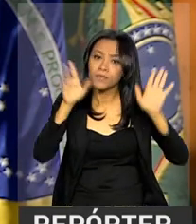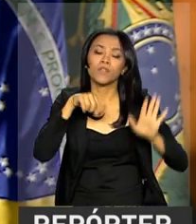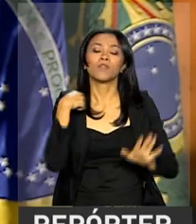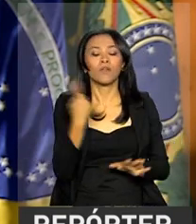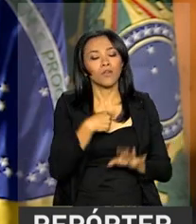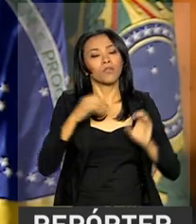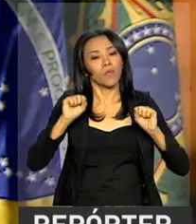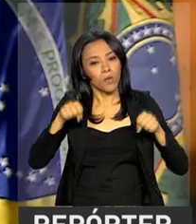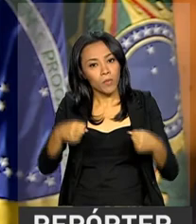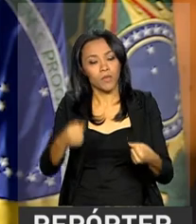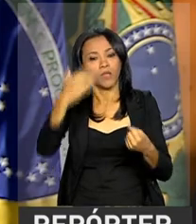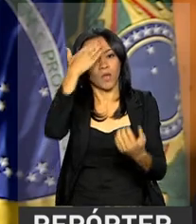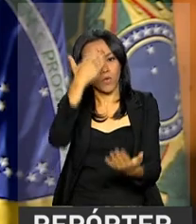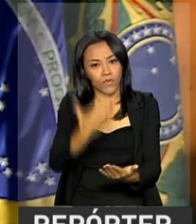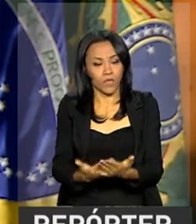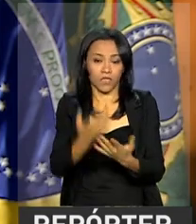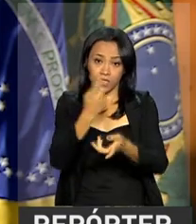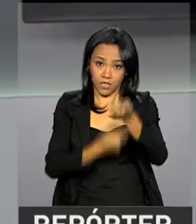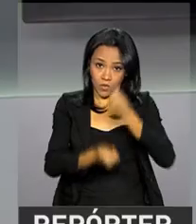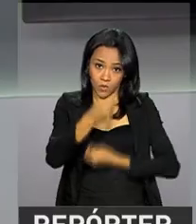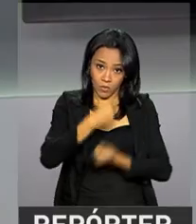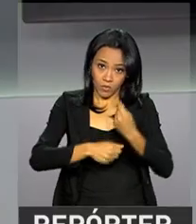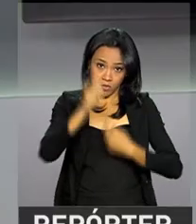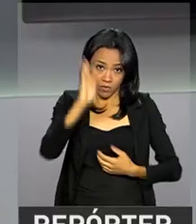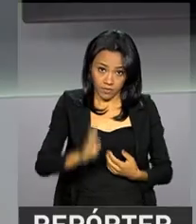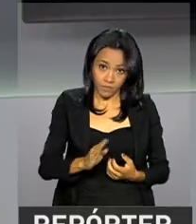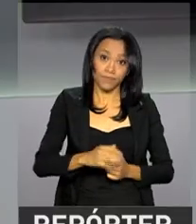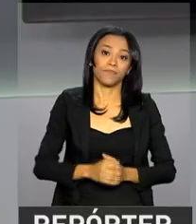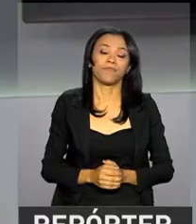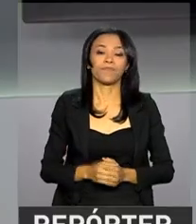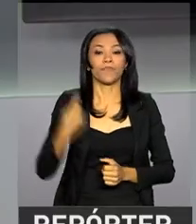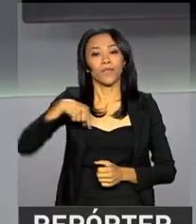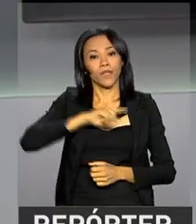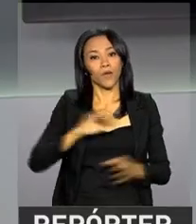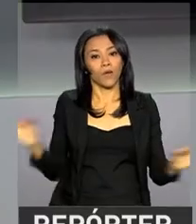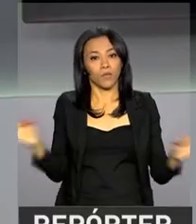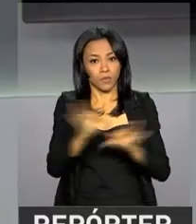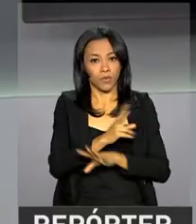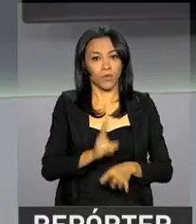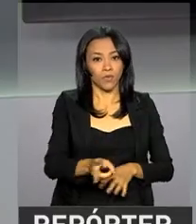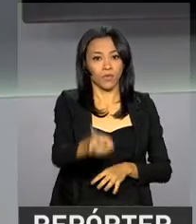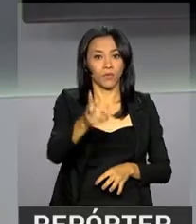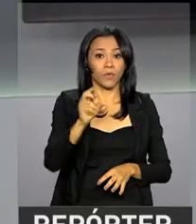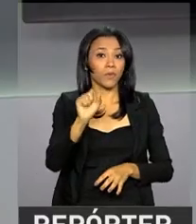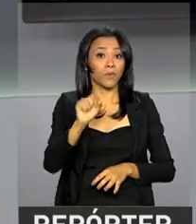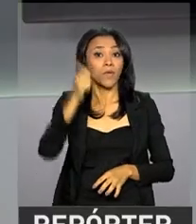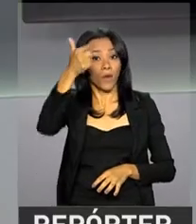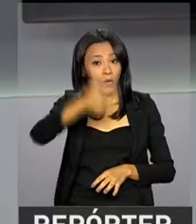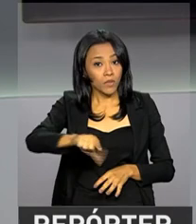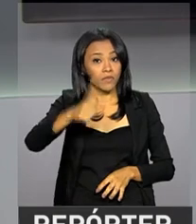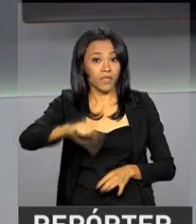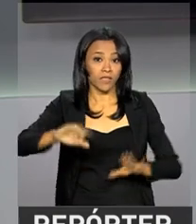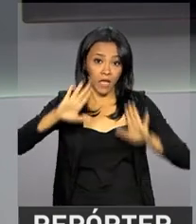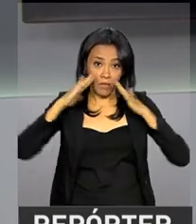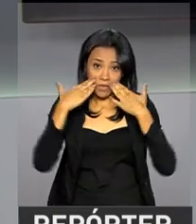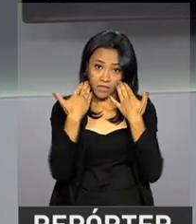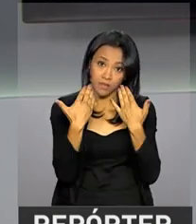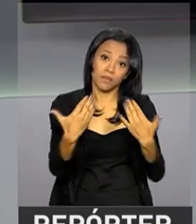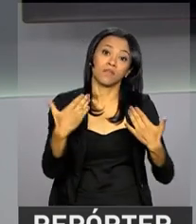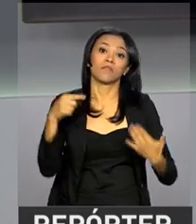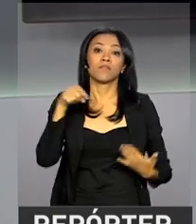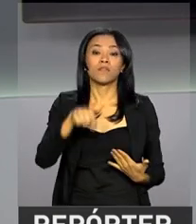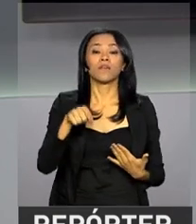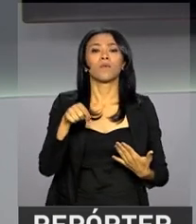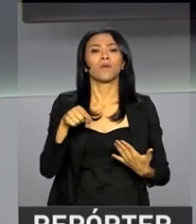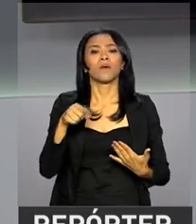a confiança na economia brasileira. Nós ficamos por aqui. Continue agora com a reapresentação do programa Por Dentro do